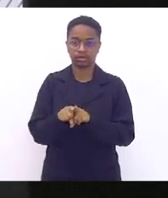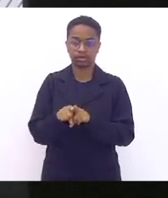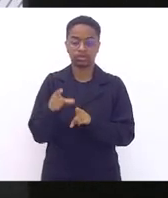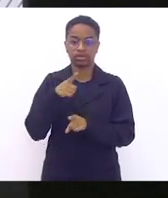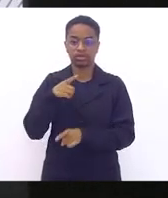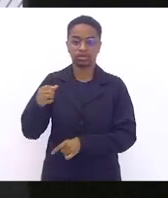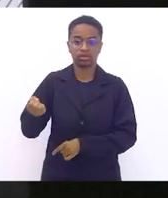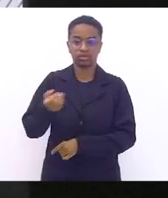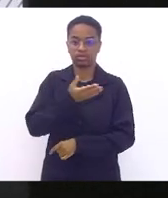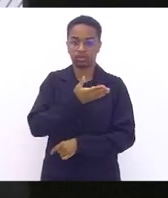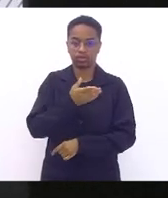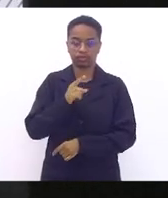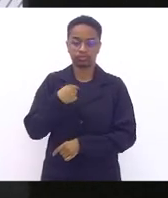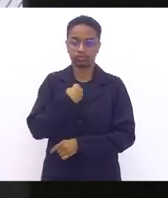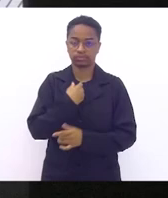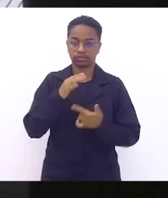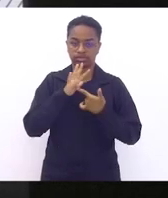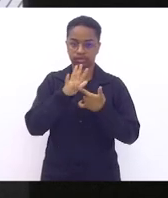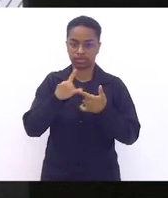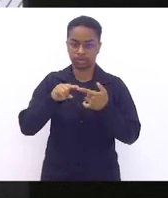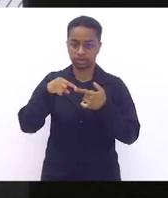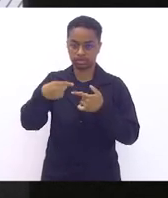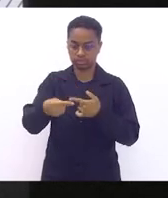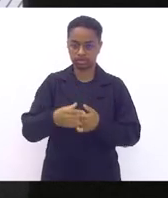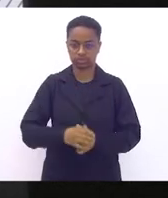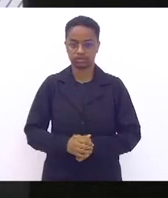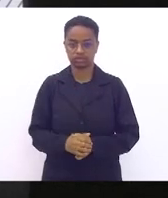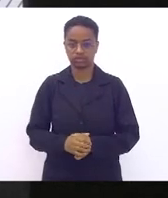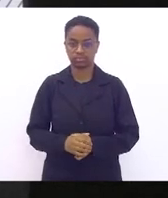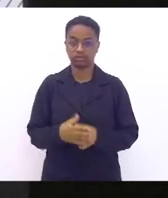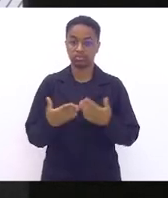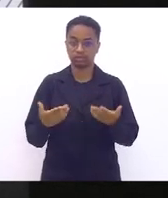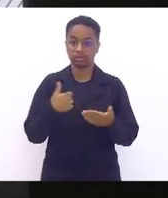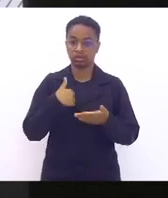novo que a gente vai apresentar no final. Então, eu vou convidar